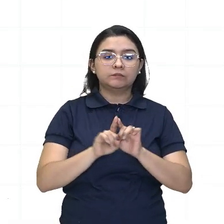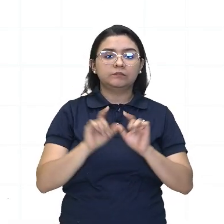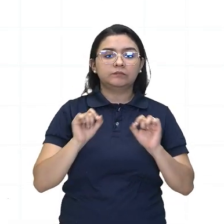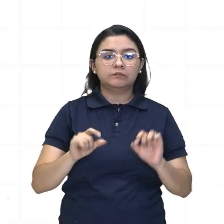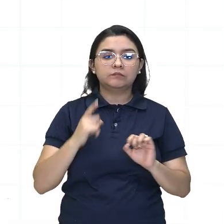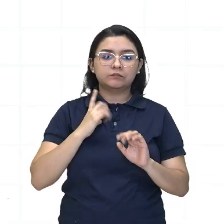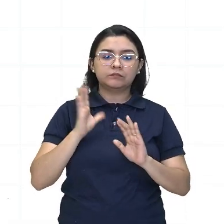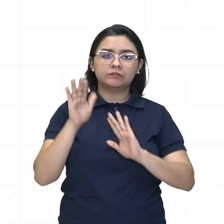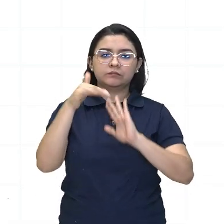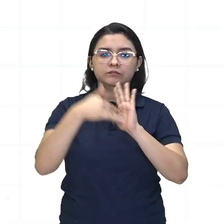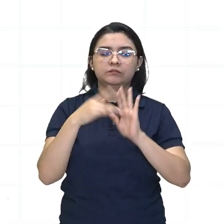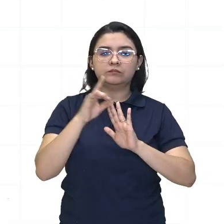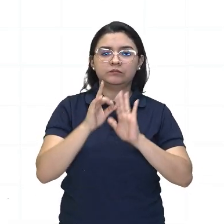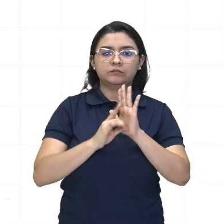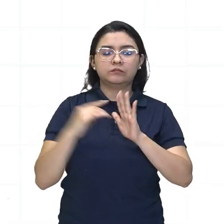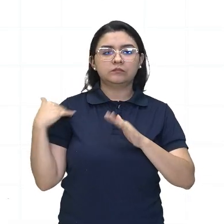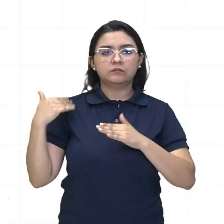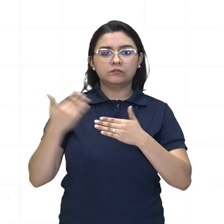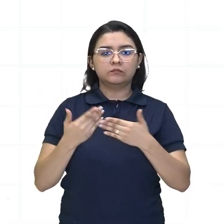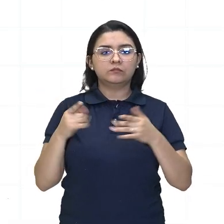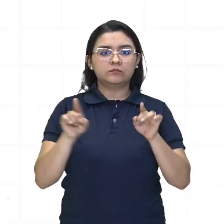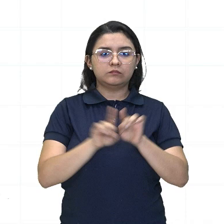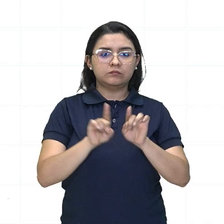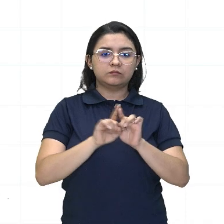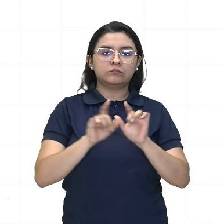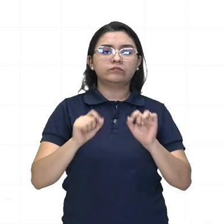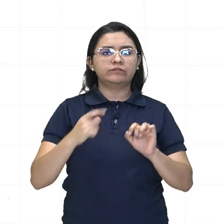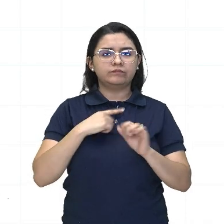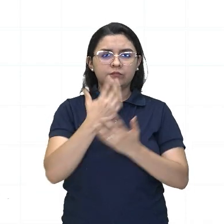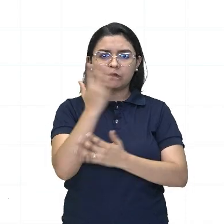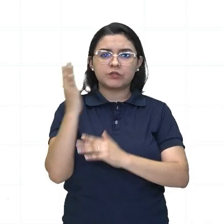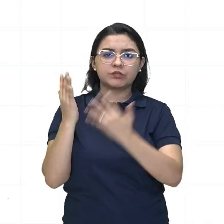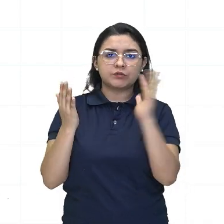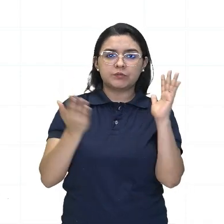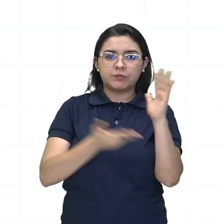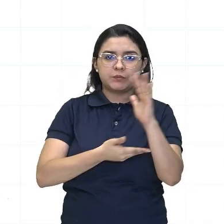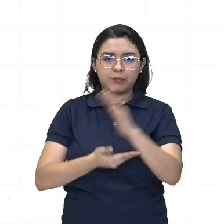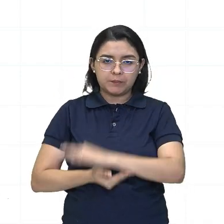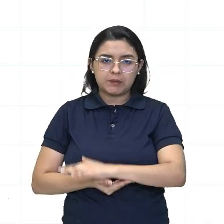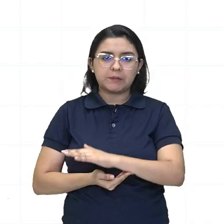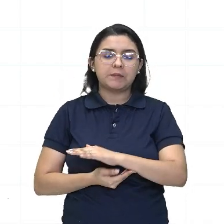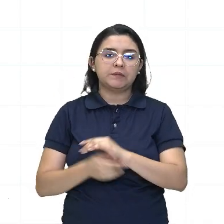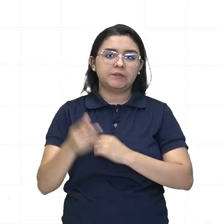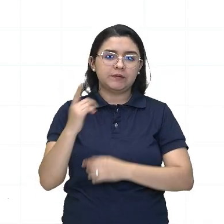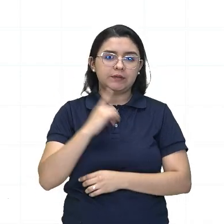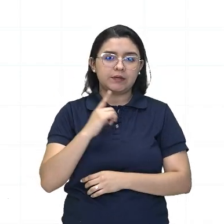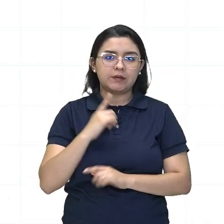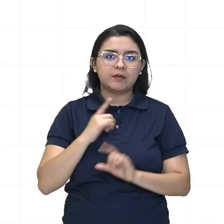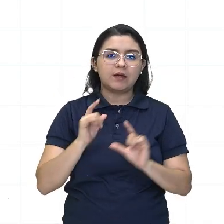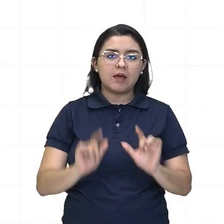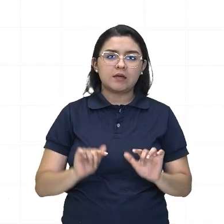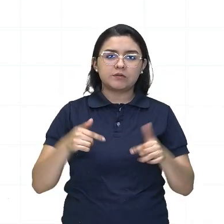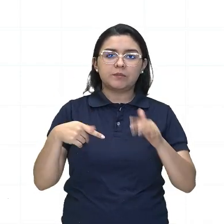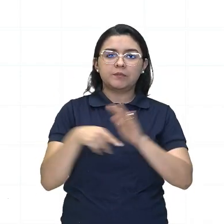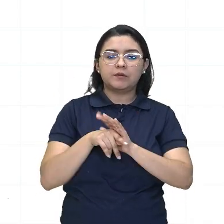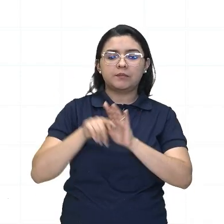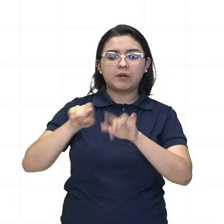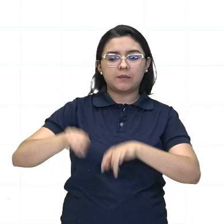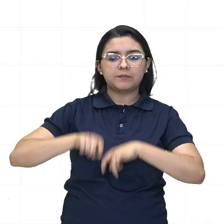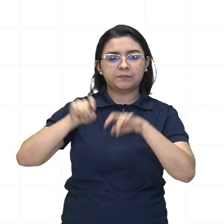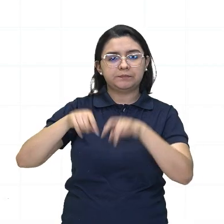últimas décadas, tem sofrido com o desmatamento, né? Como nós verificamos aí, as atividades da